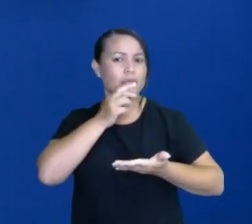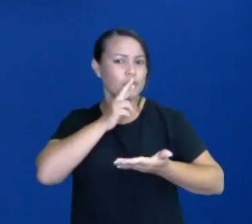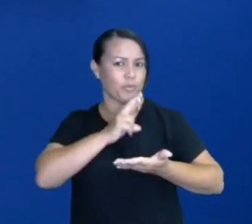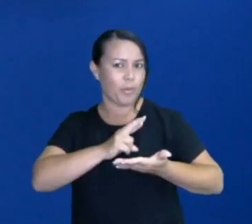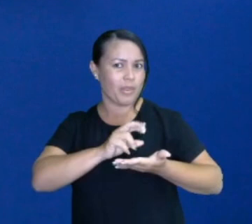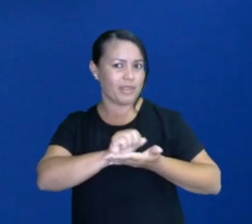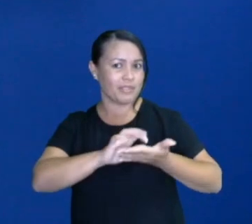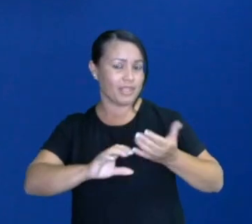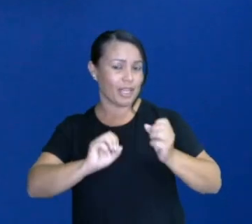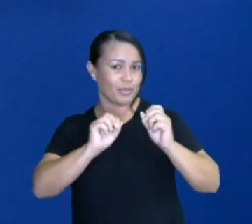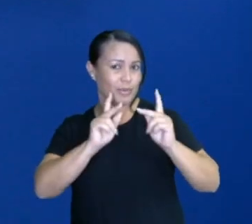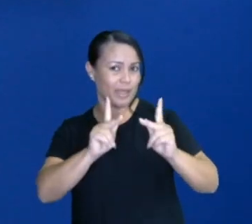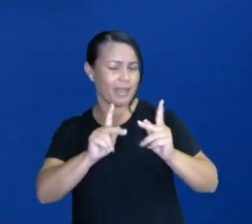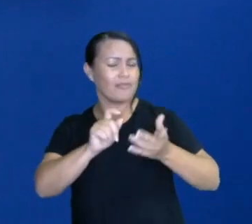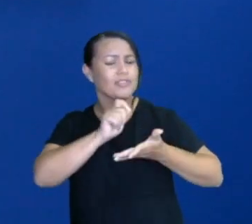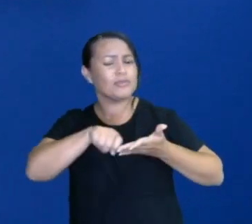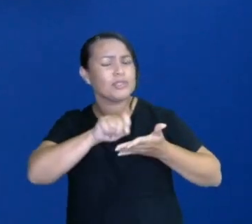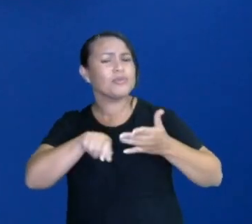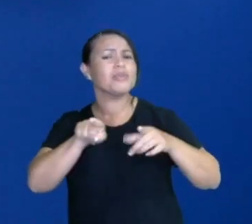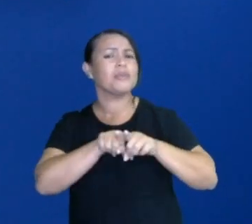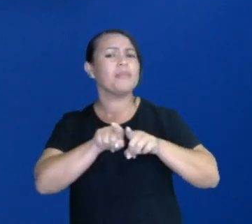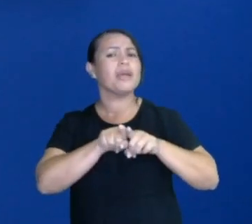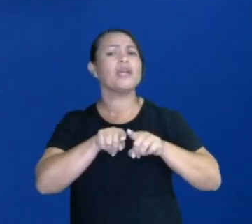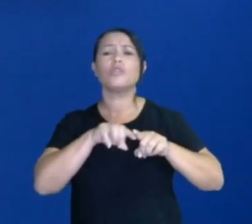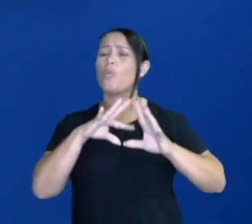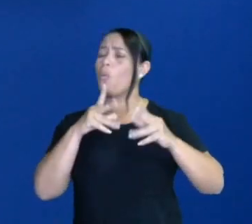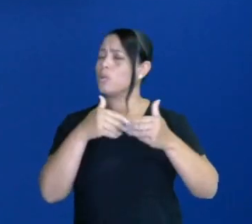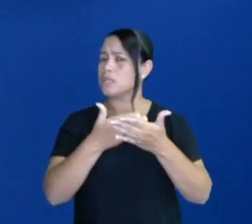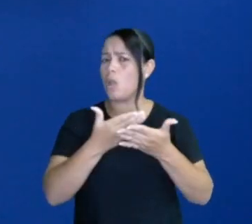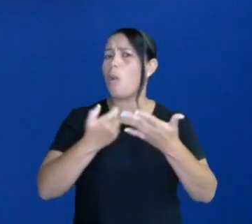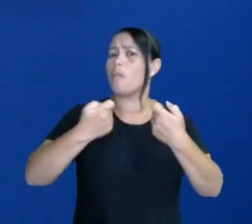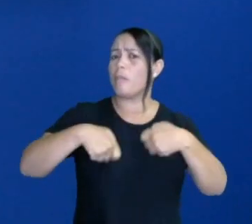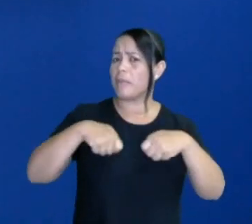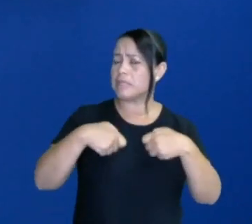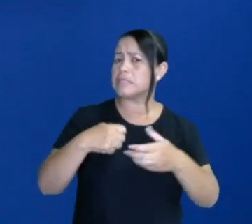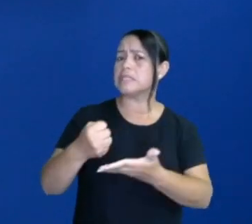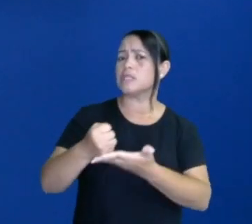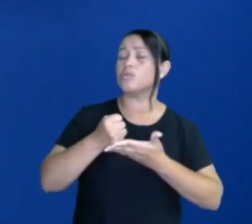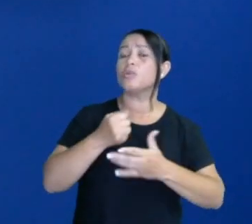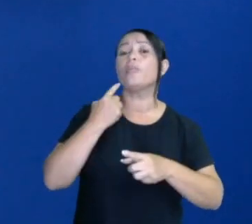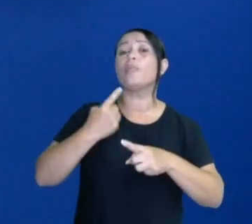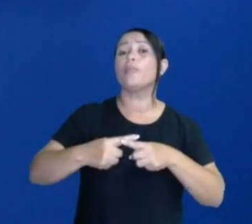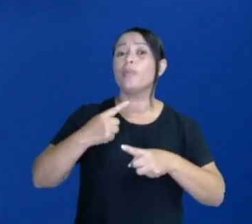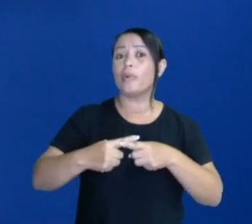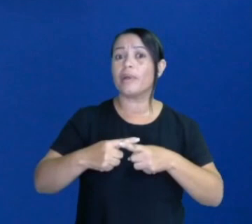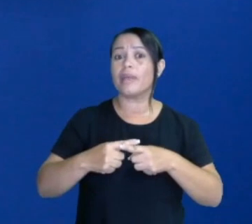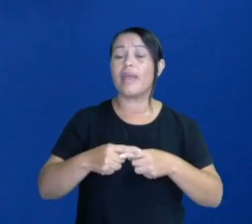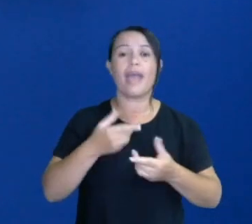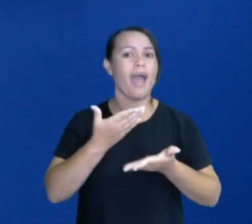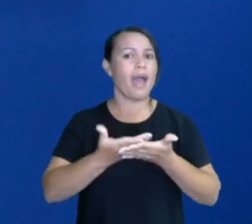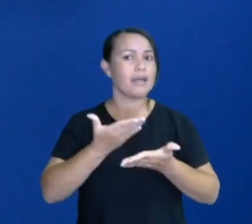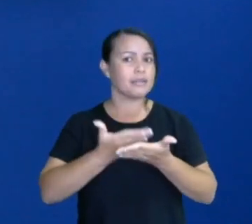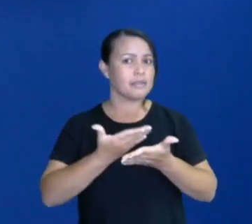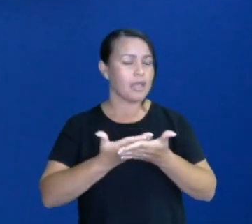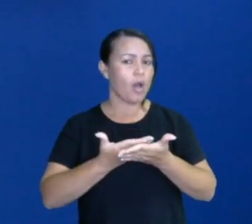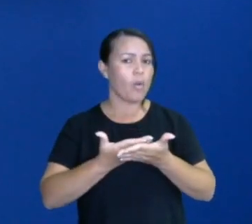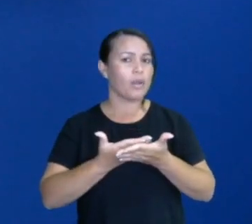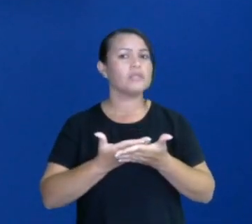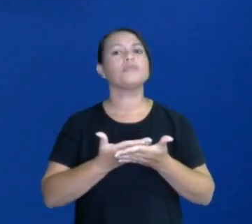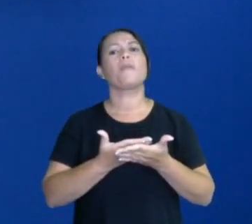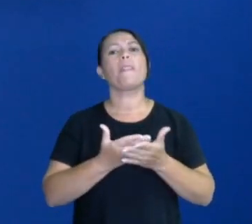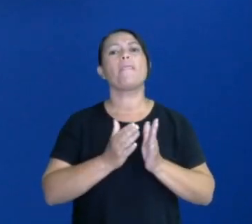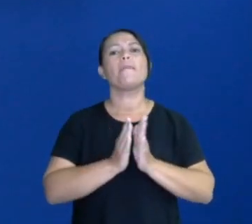as anotações, tá certo? Todas as aulas precisam desse suporte, por quê? As aulas, elas